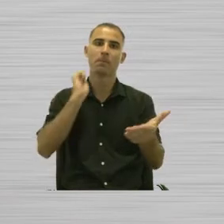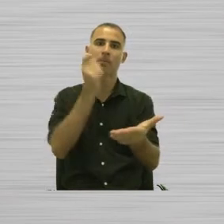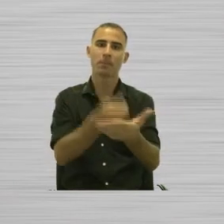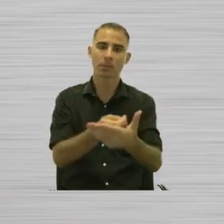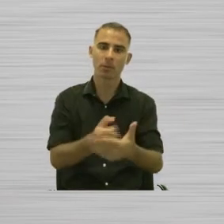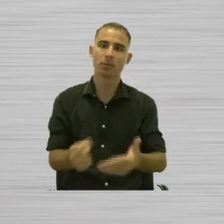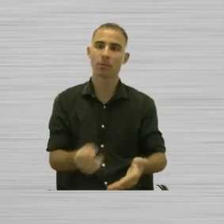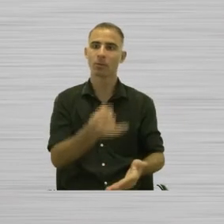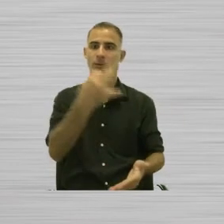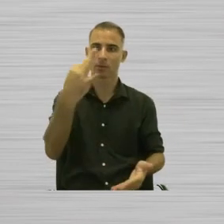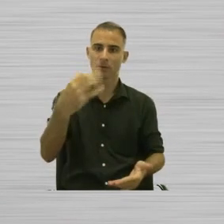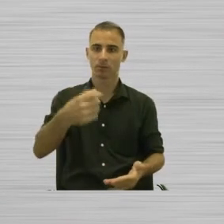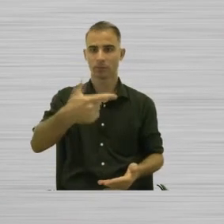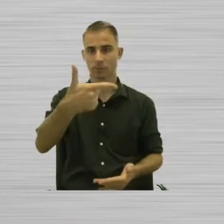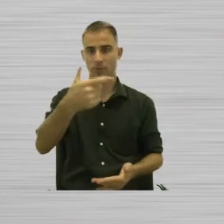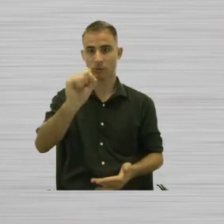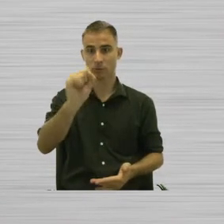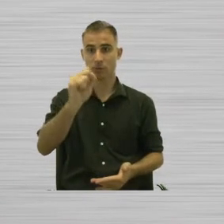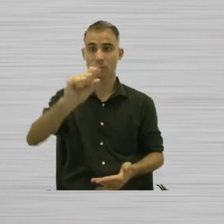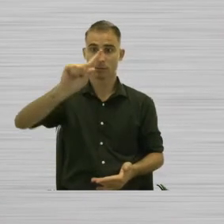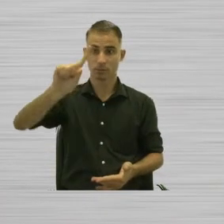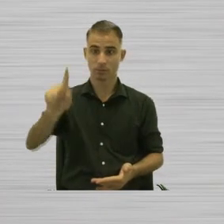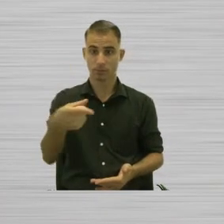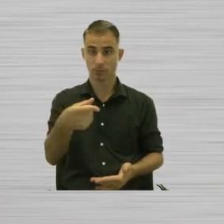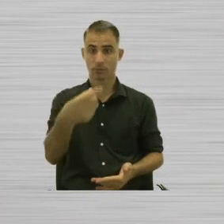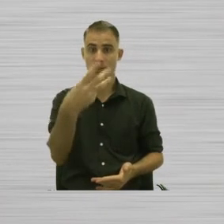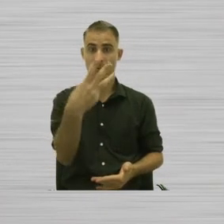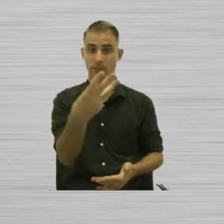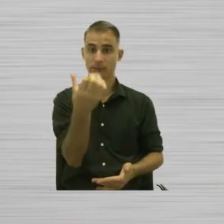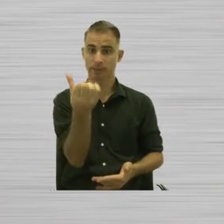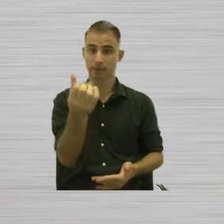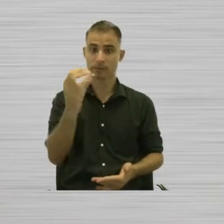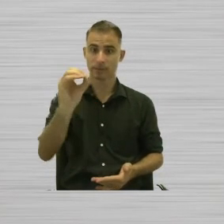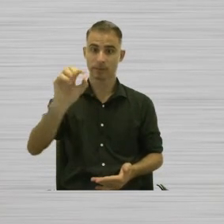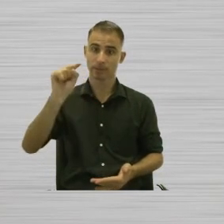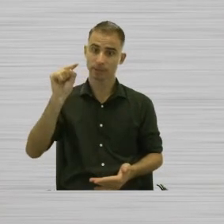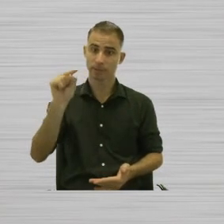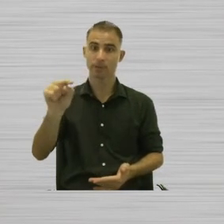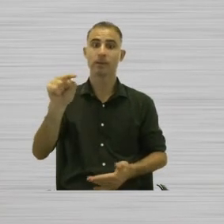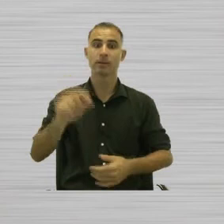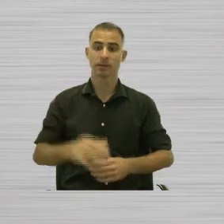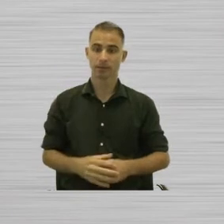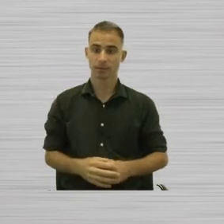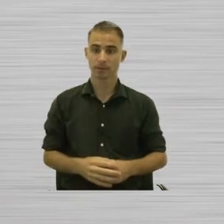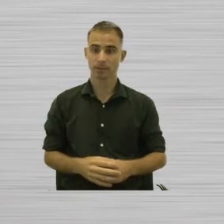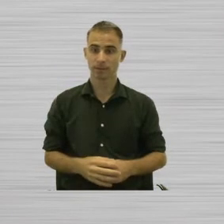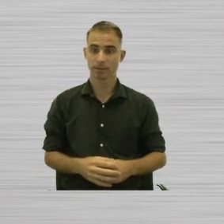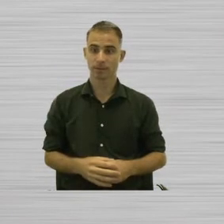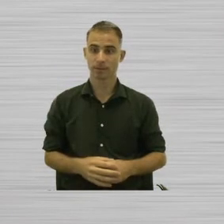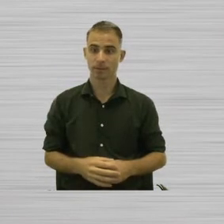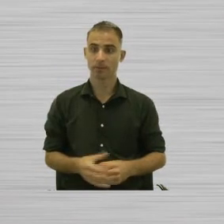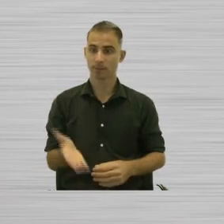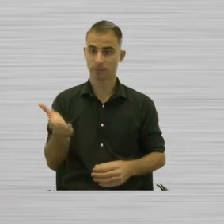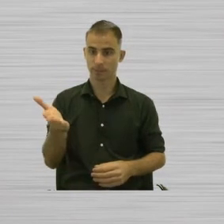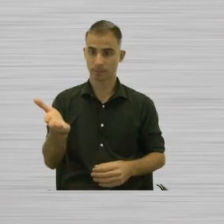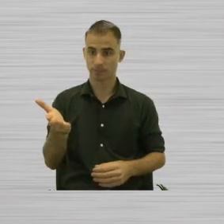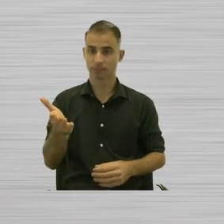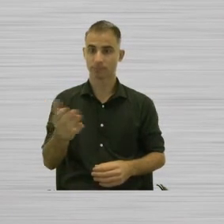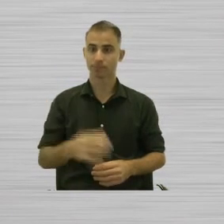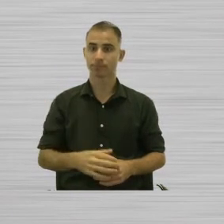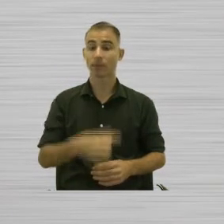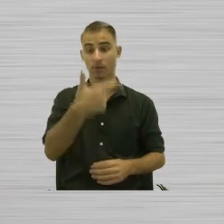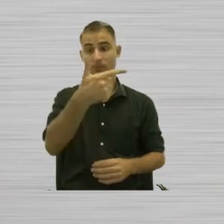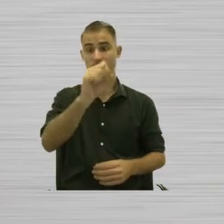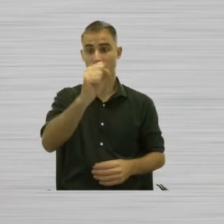28.660.000, né, distribuído nos 3 componentes: hospital, UPA e